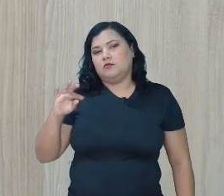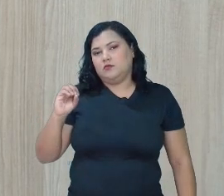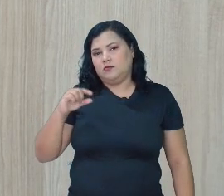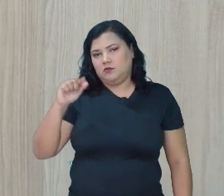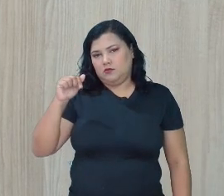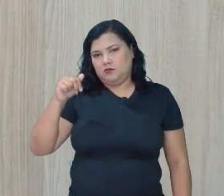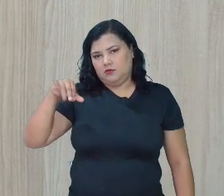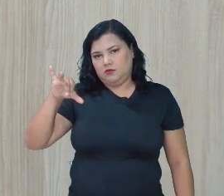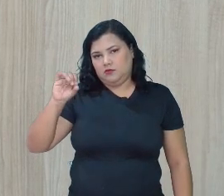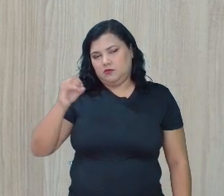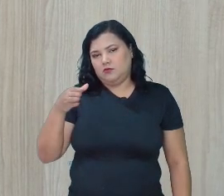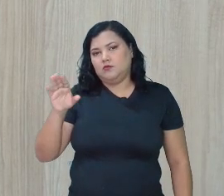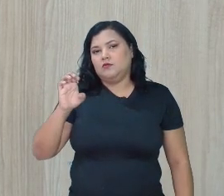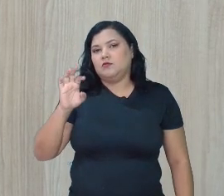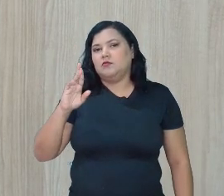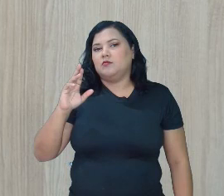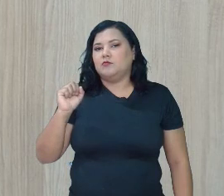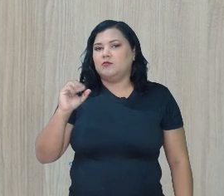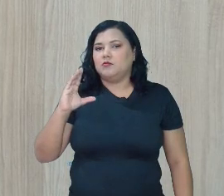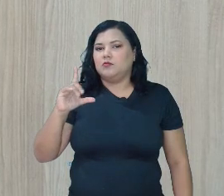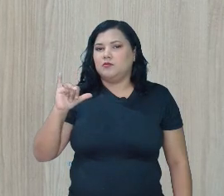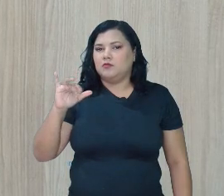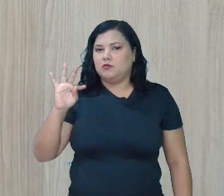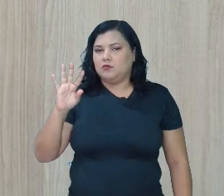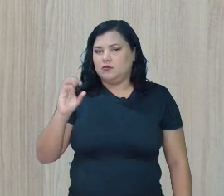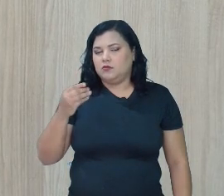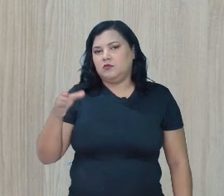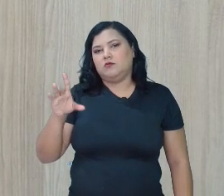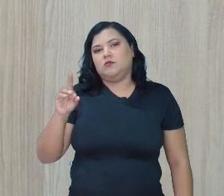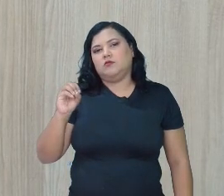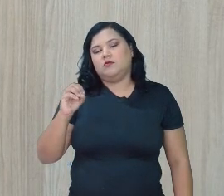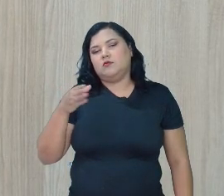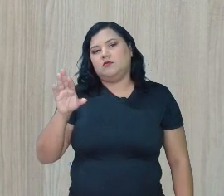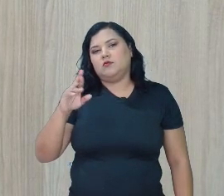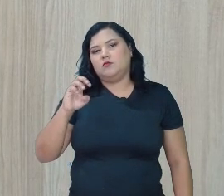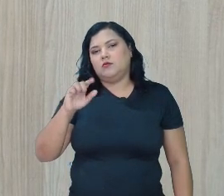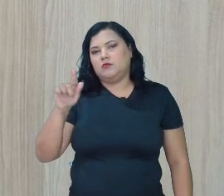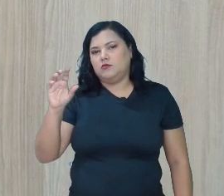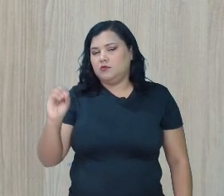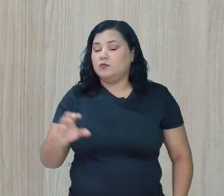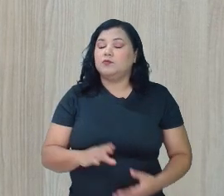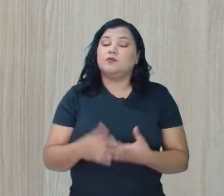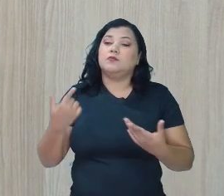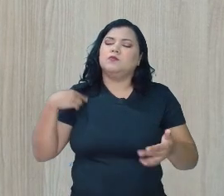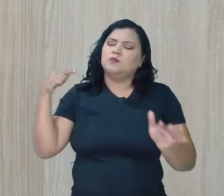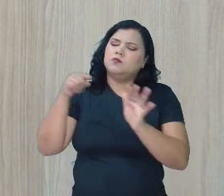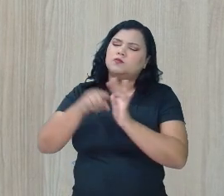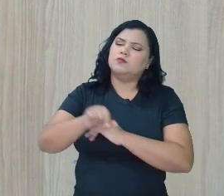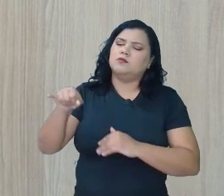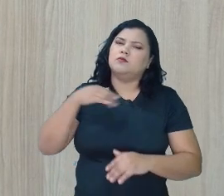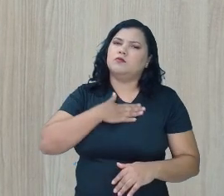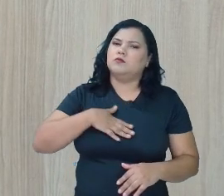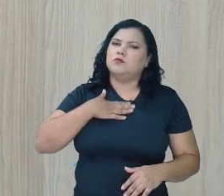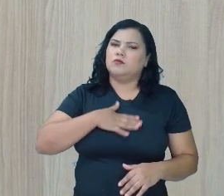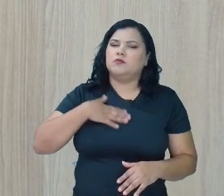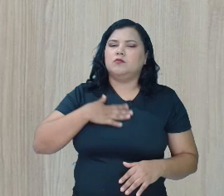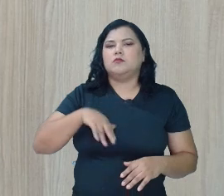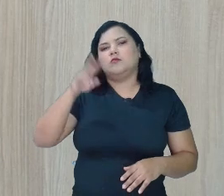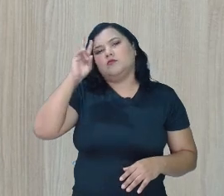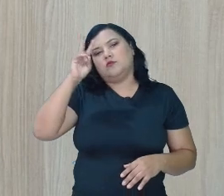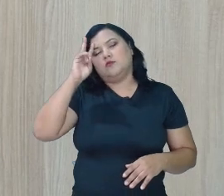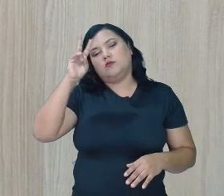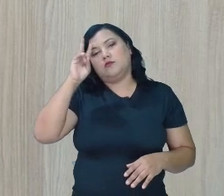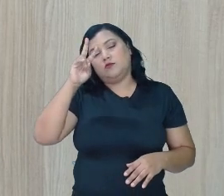nossa transmissão. E aí eu perguntei se eles gostavam de histórias em quadrinhos, né? Eles disseram que sim, mas o João disse que nunca teve